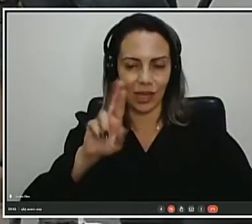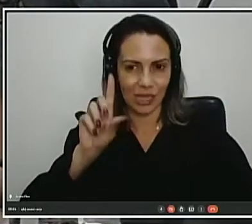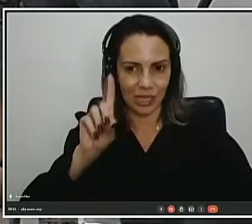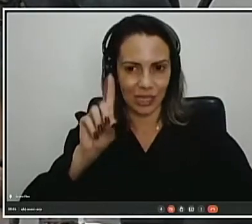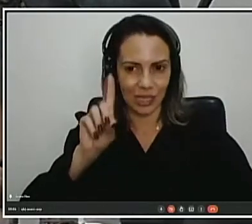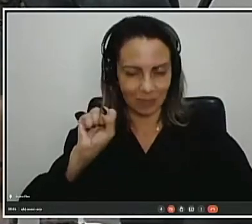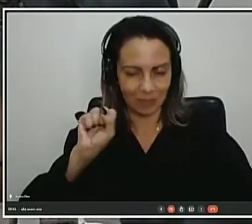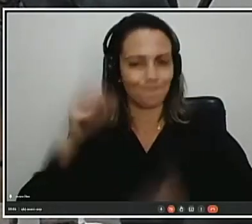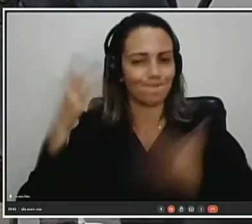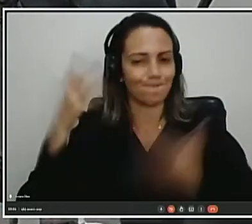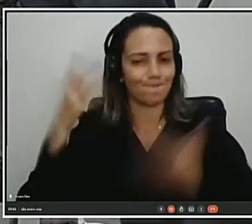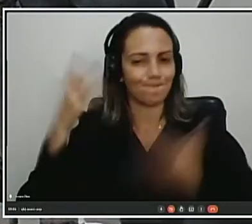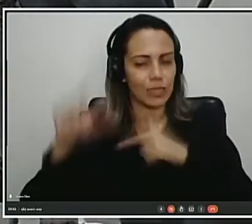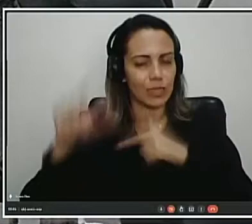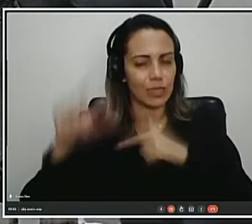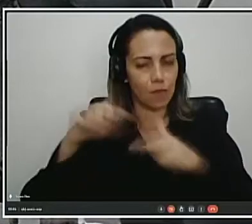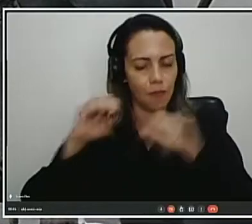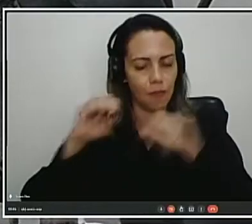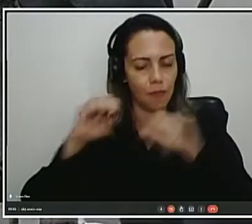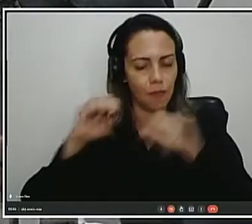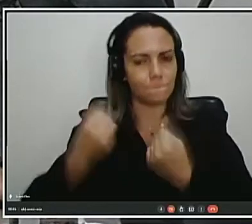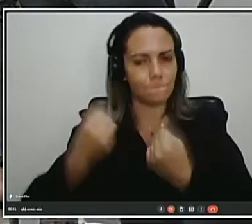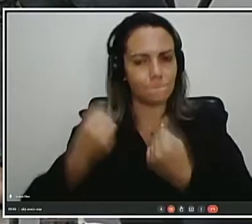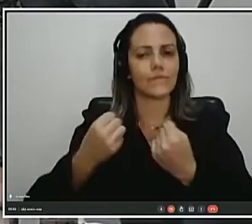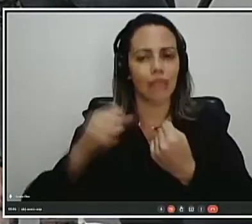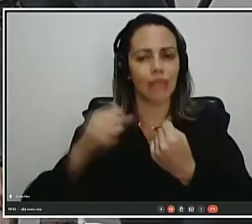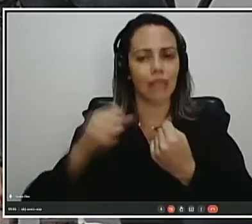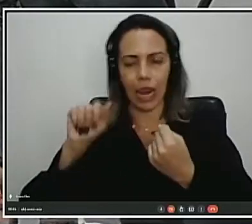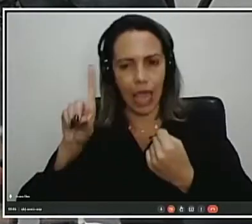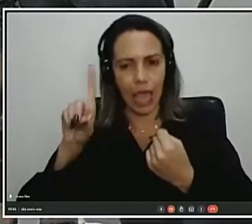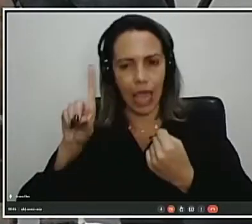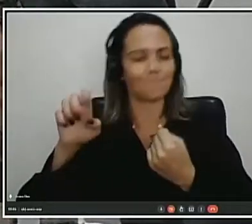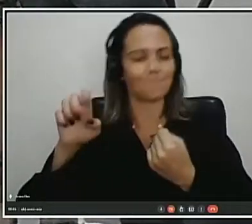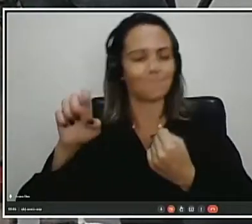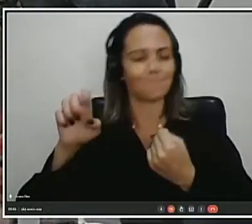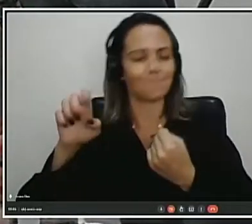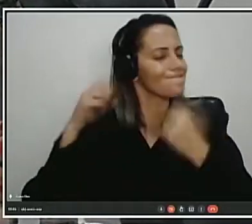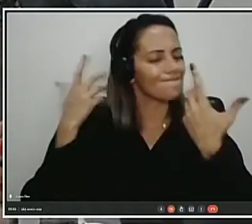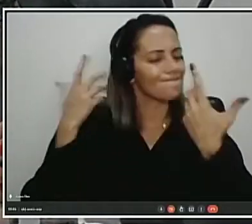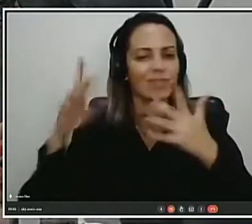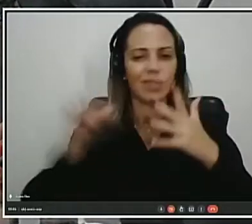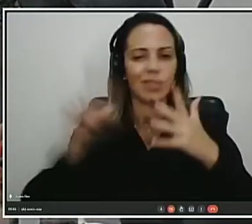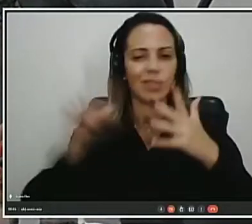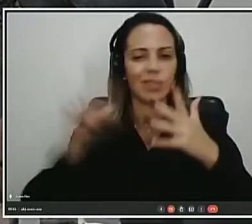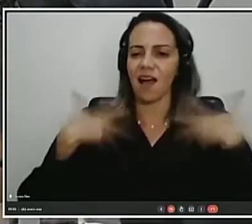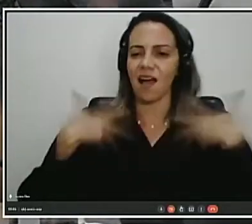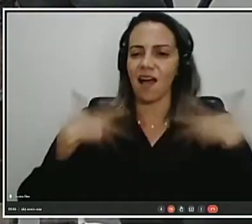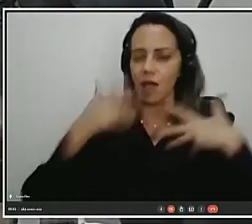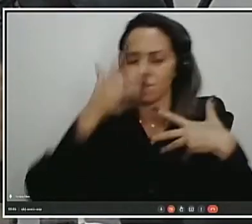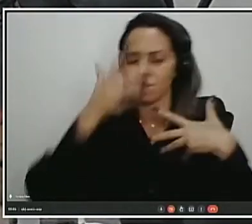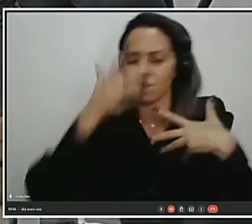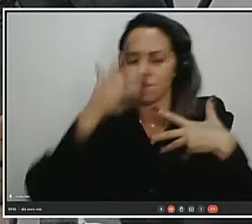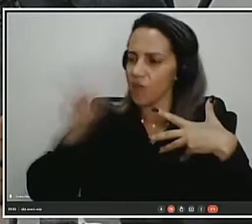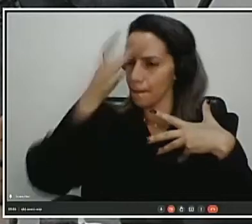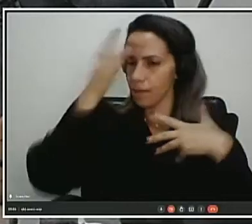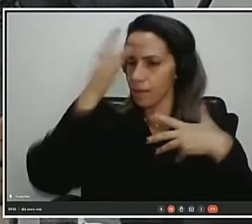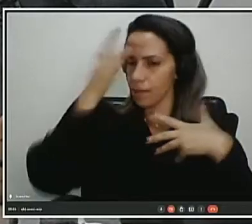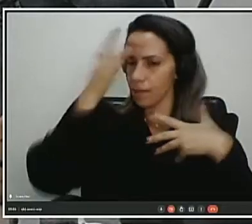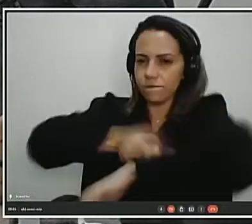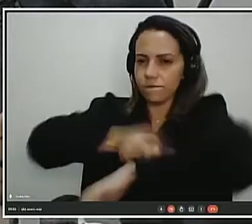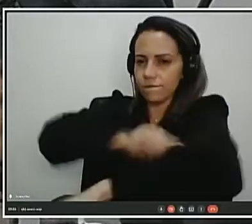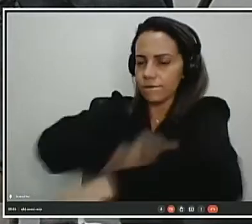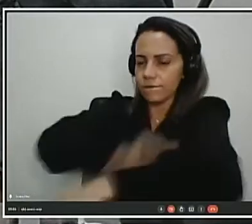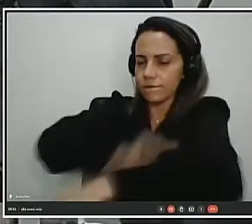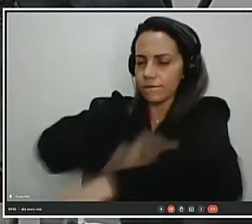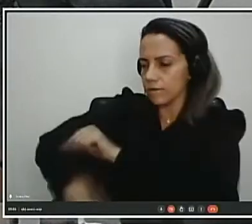a dedicação que tem na LAD, né? A gente fica feliz quando as pessoas arregaçam as mangas e puxam outras para